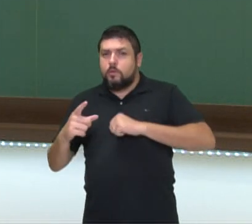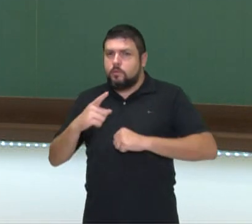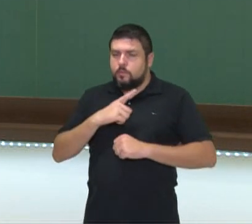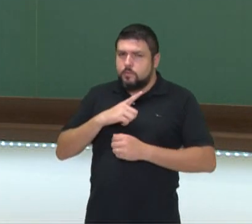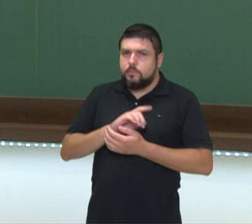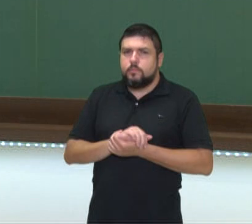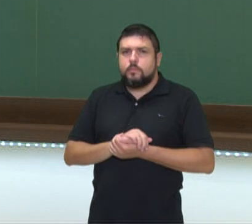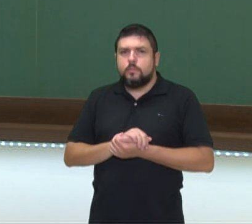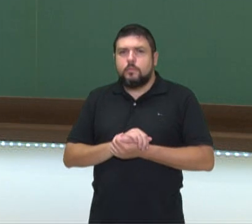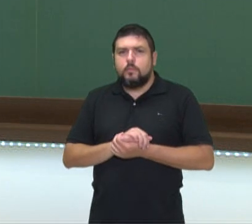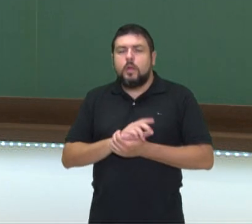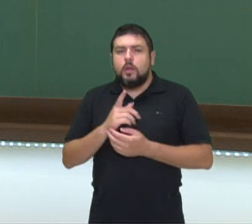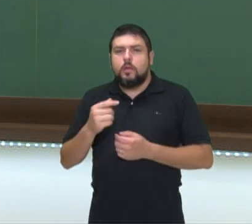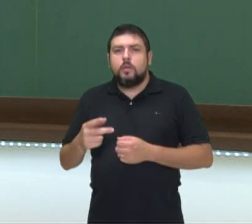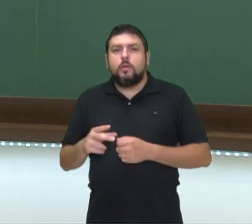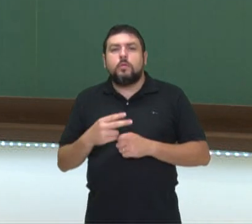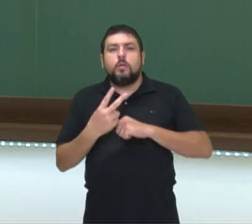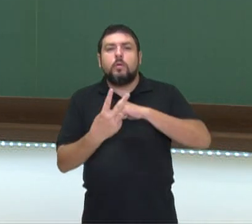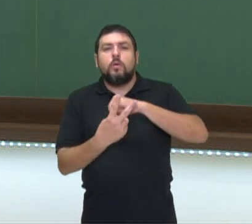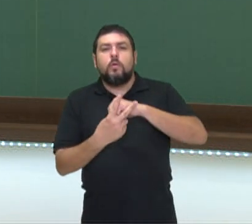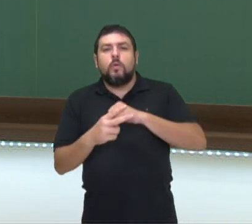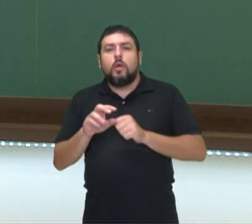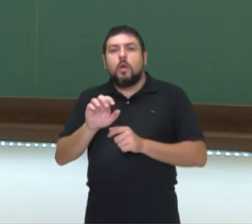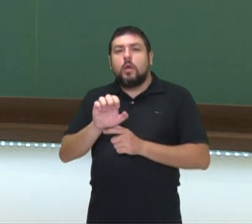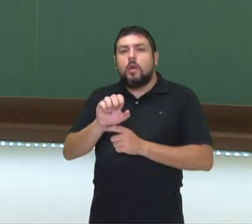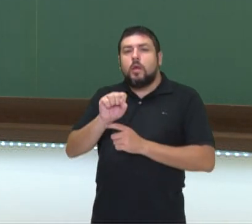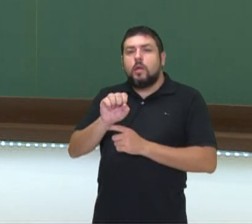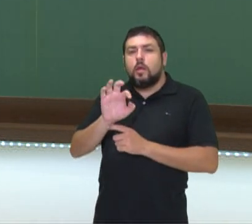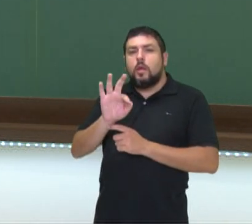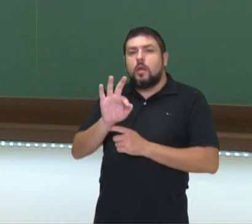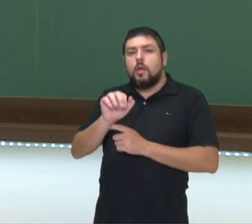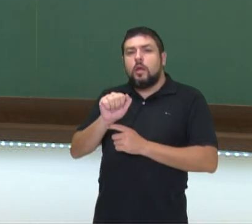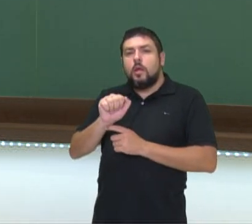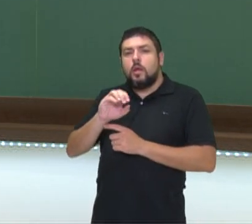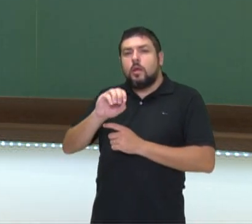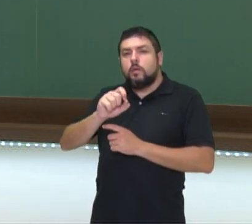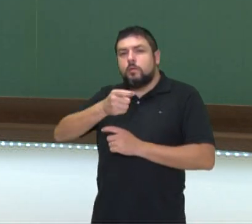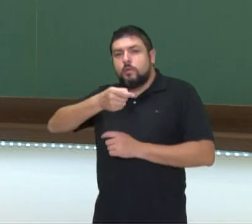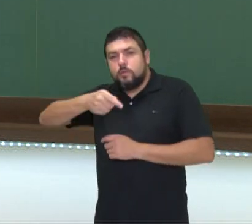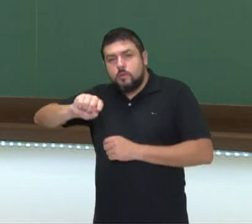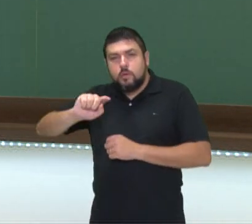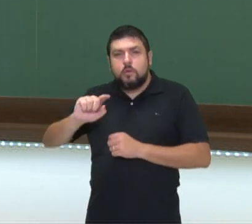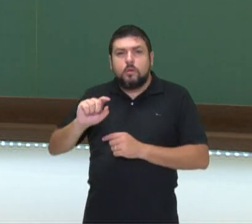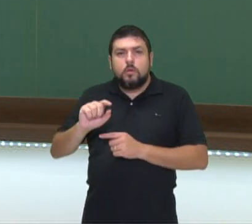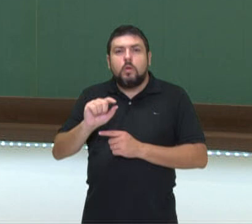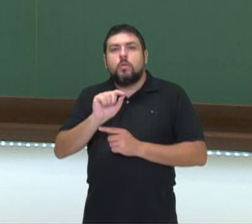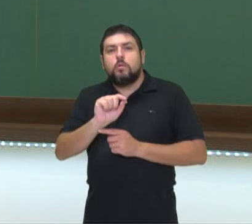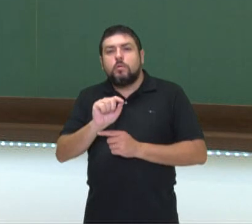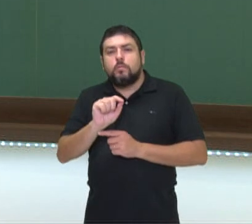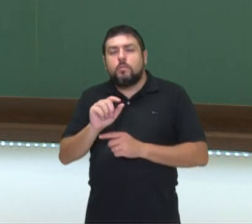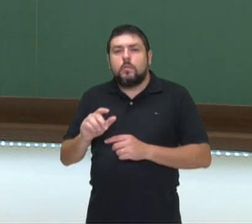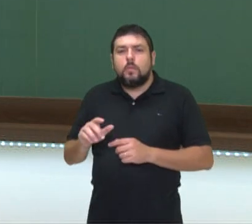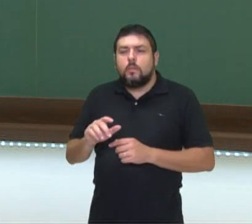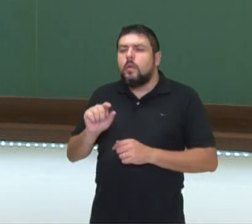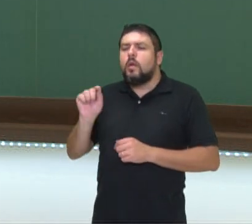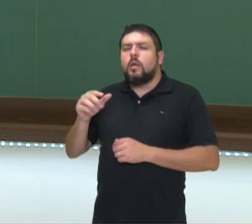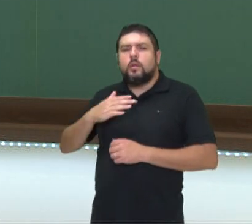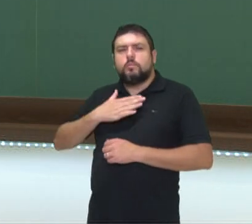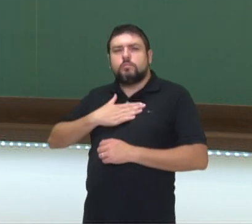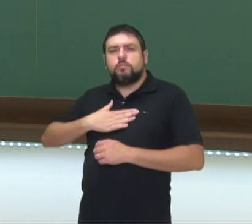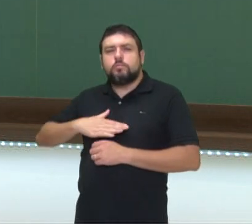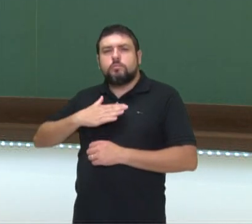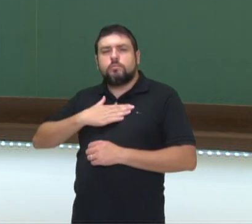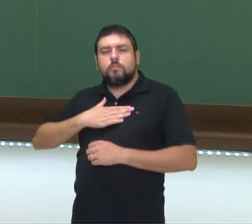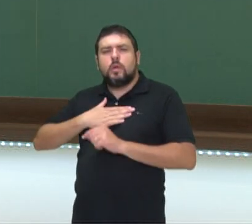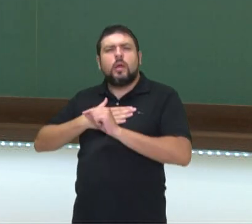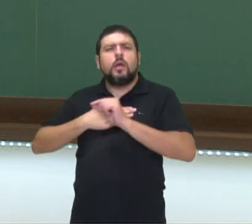e vamos encontrar o sujeito, né? Já está indicado, mas vamos conferir de certa forma. Quem estão tranquilas? As pessoas, o